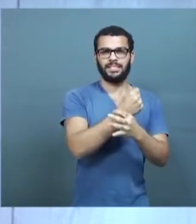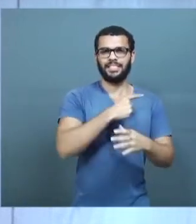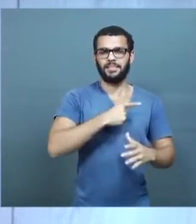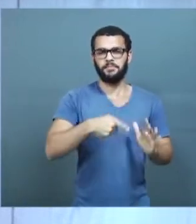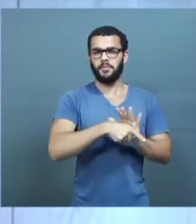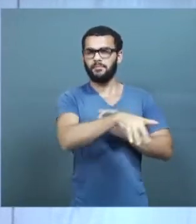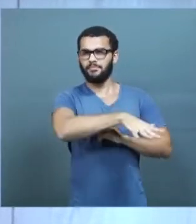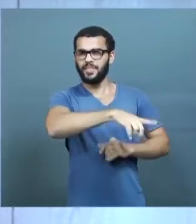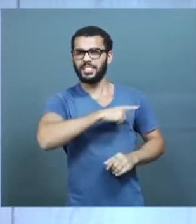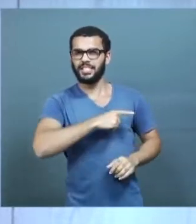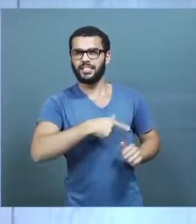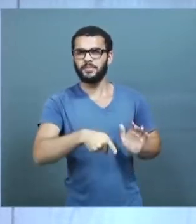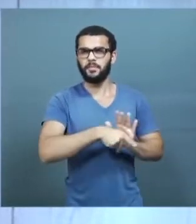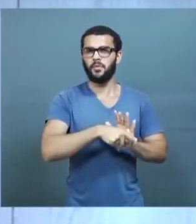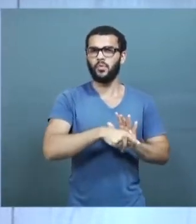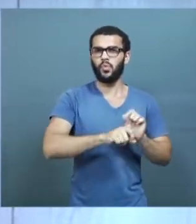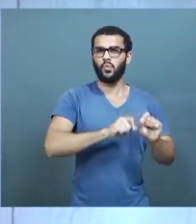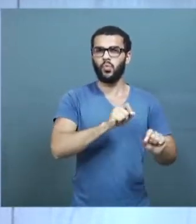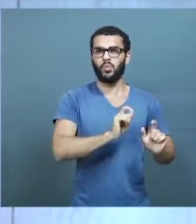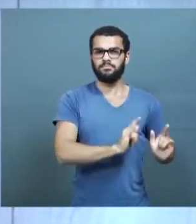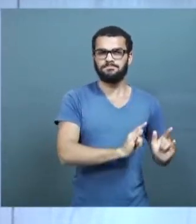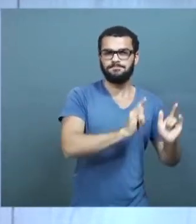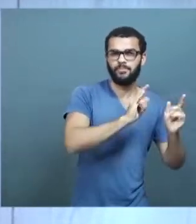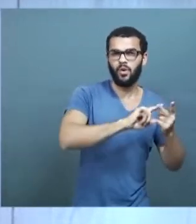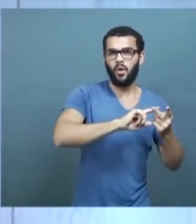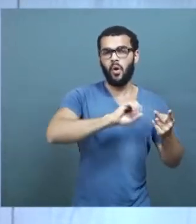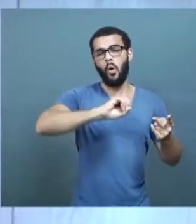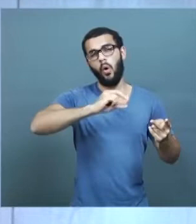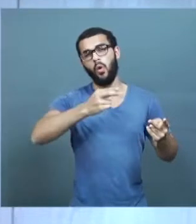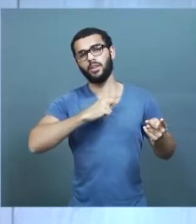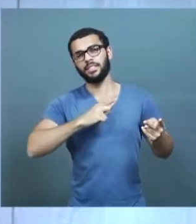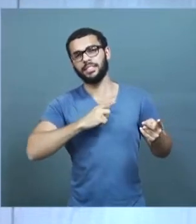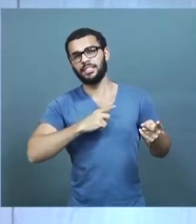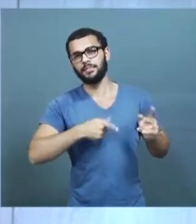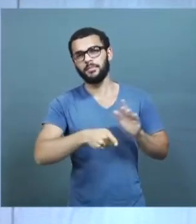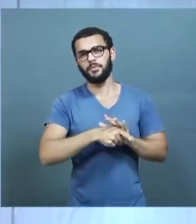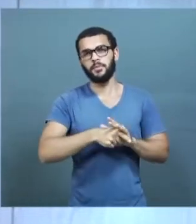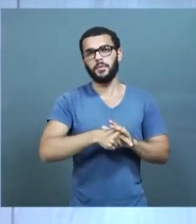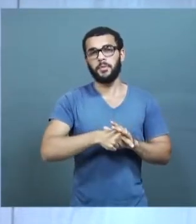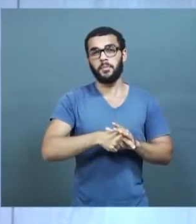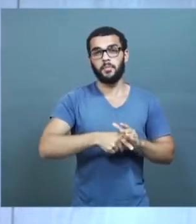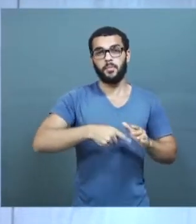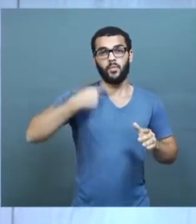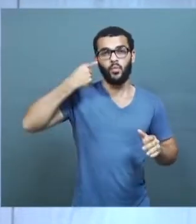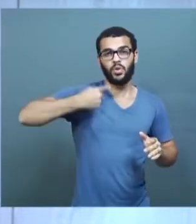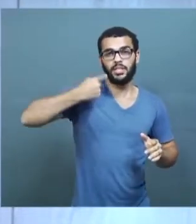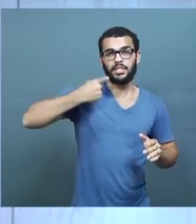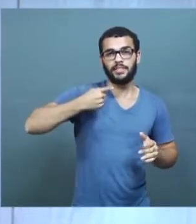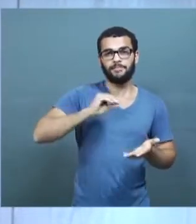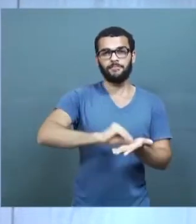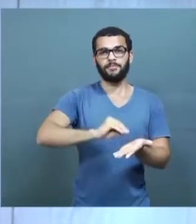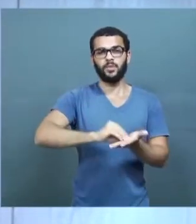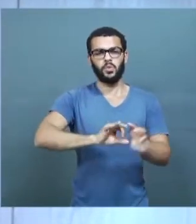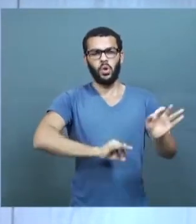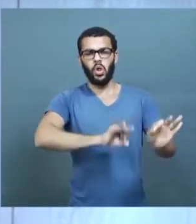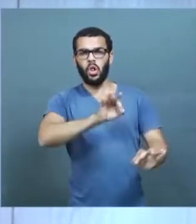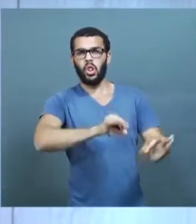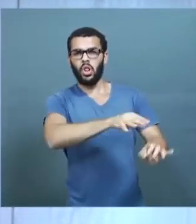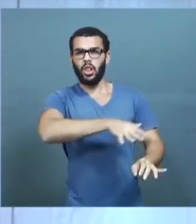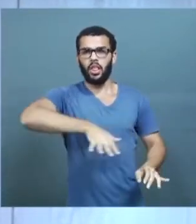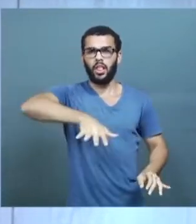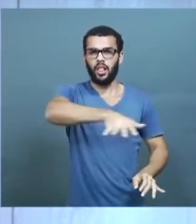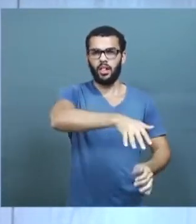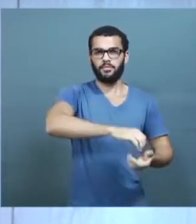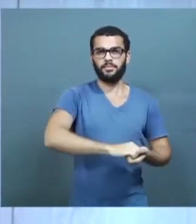grandes empreendimentos ou políticas frágeis de planejamento territorial. Fique por dentro desse assunto no